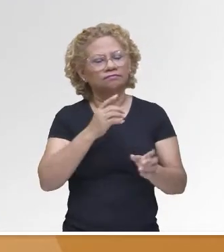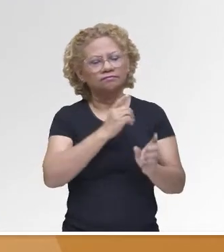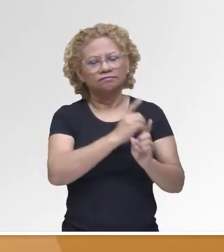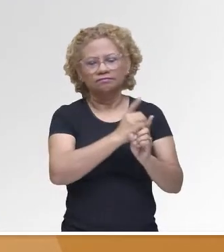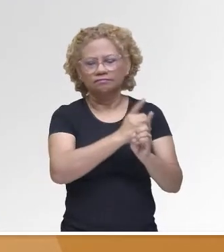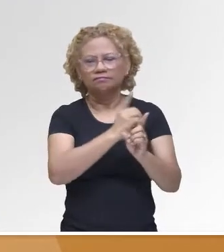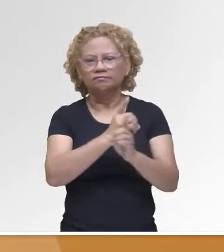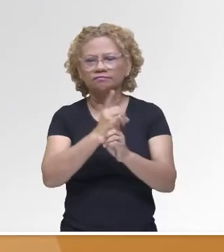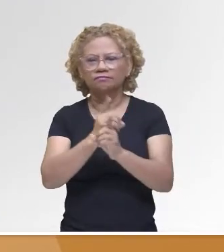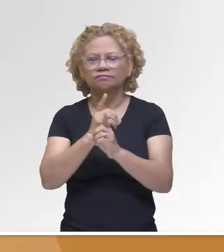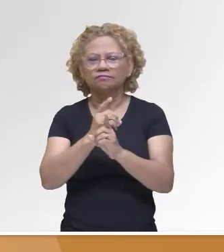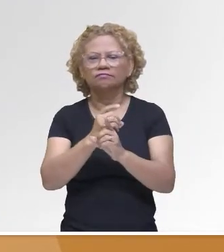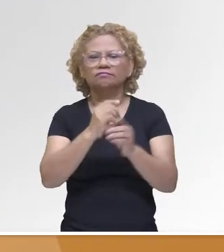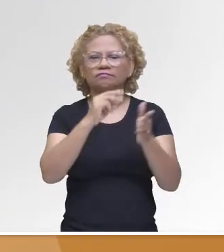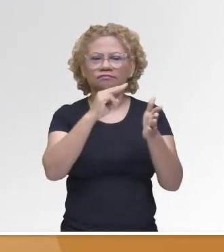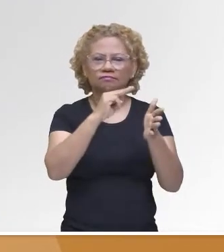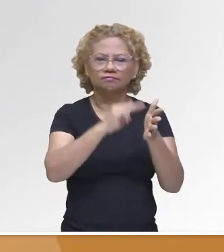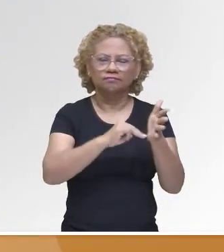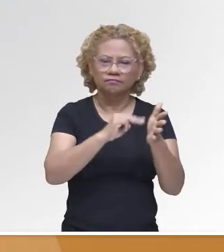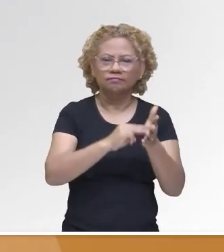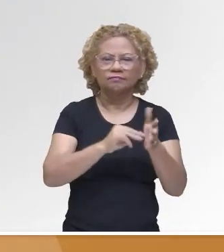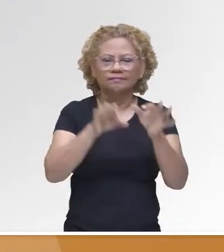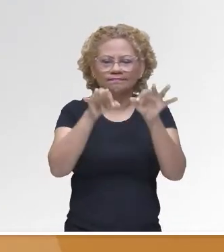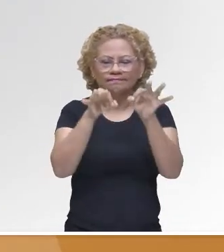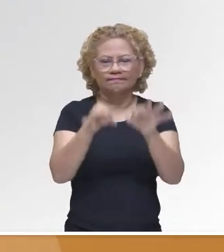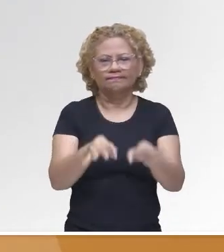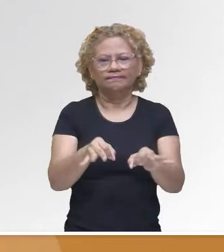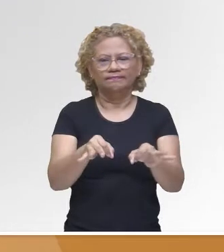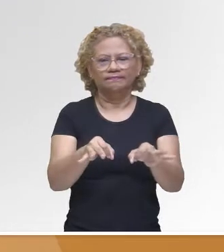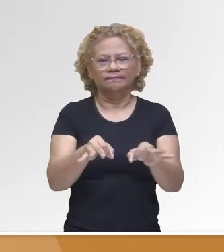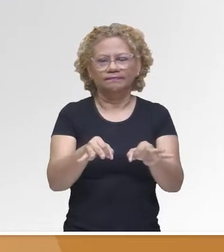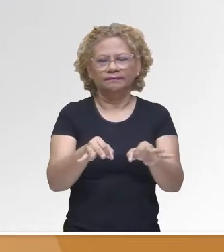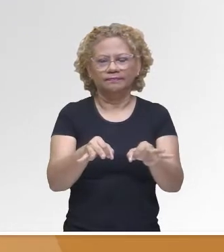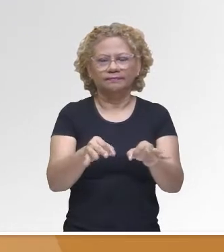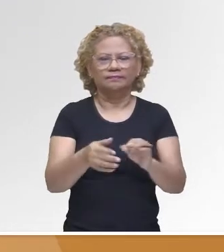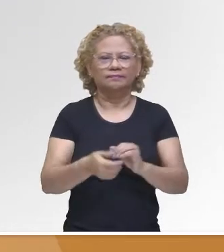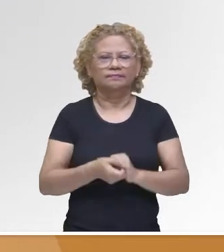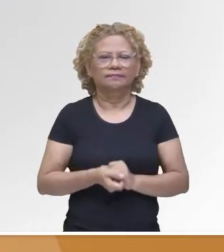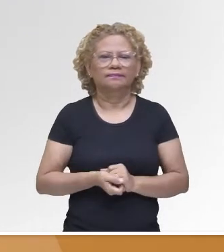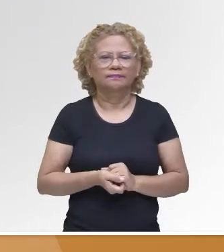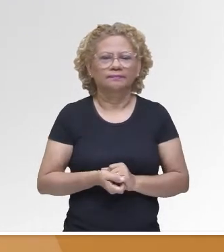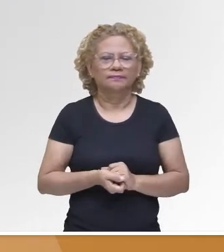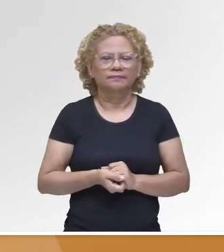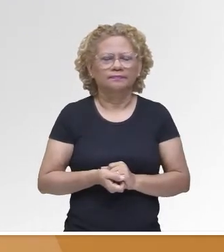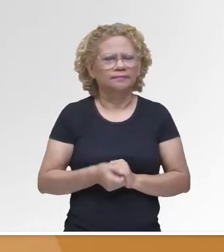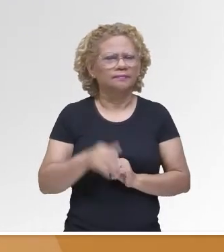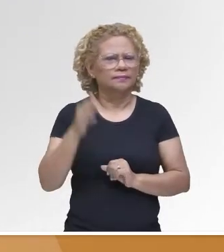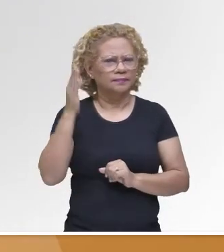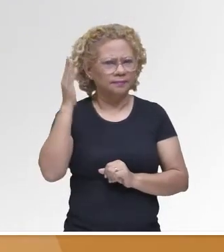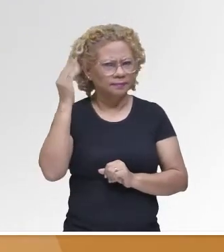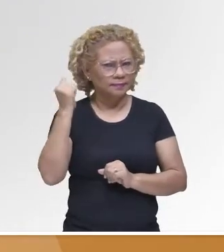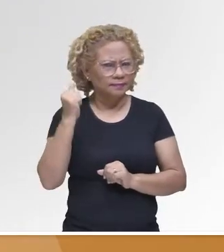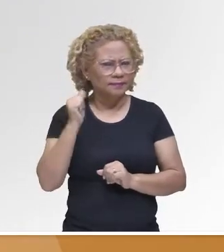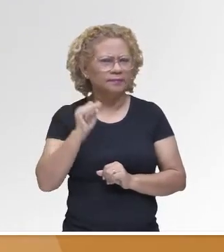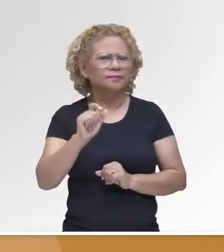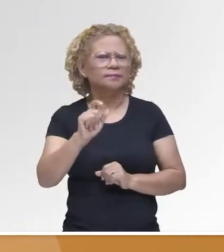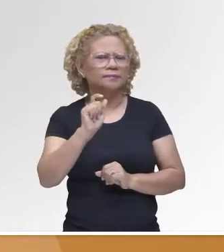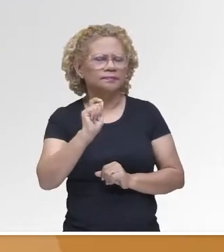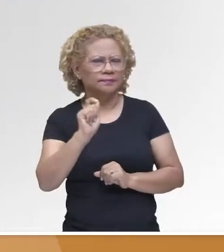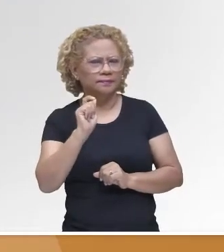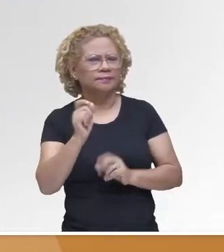método mais eficaz, o método mais eficiente, para que nós possamos chegar àquele